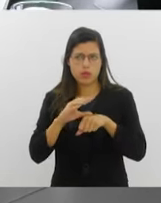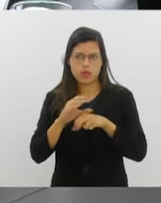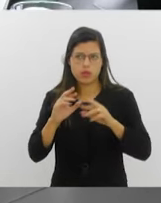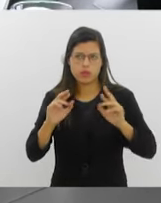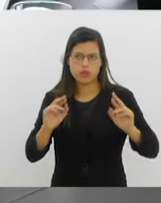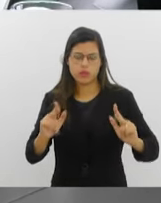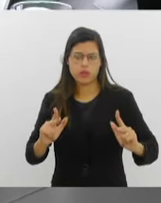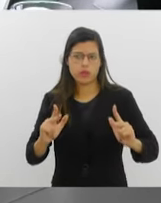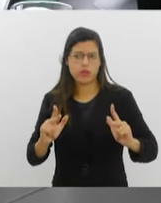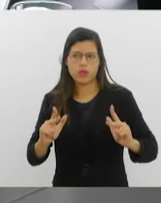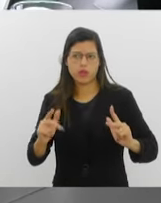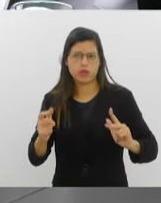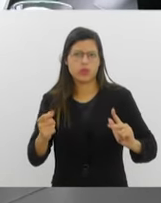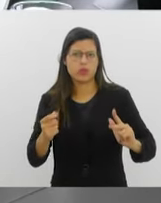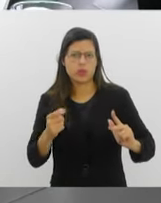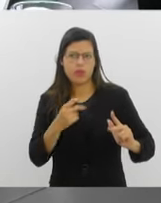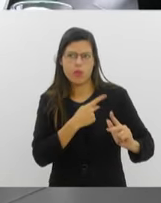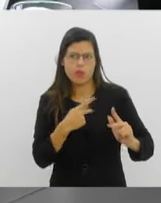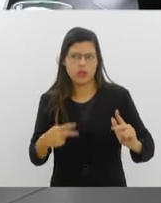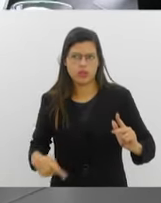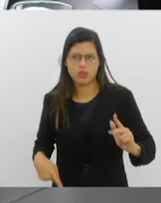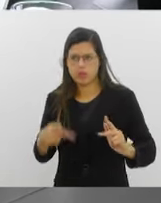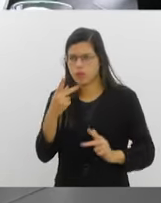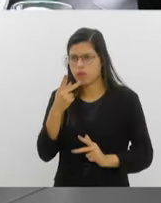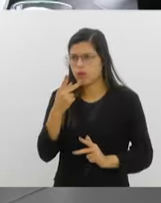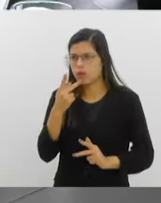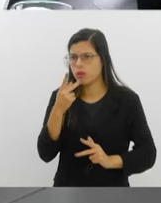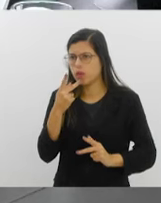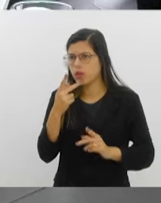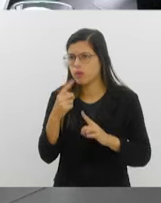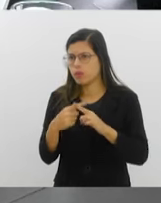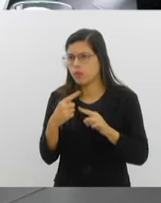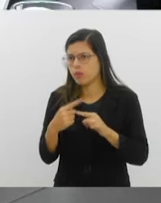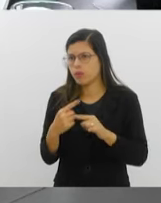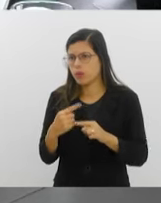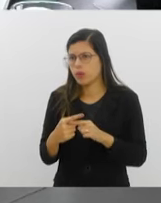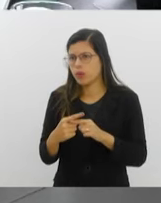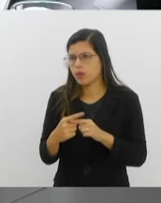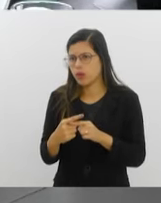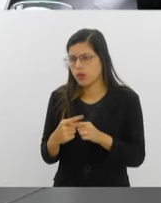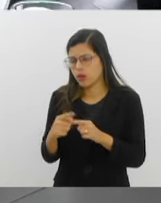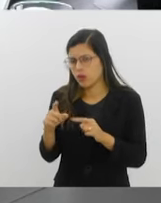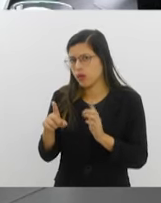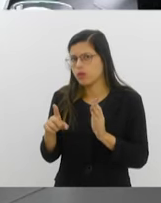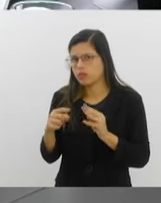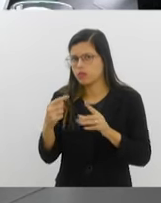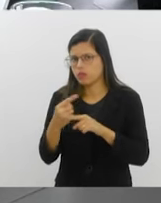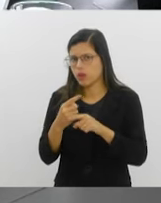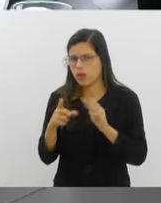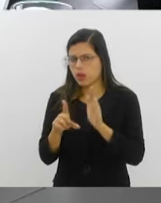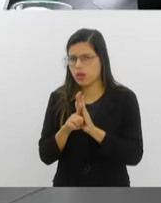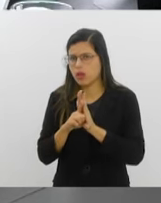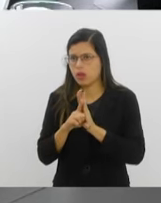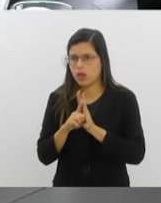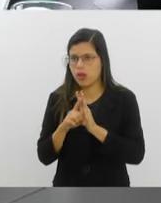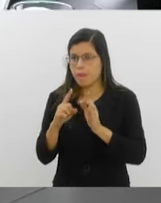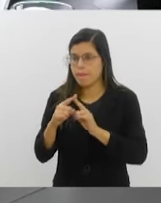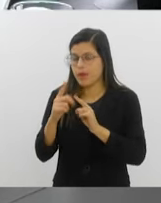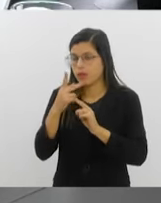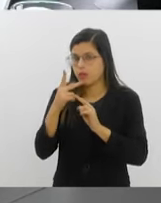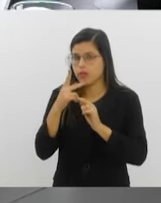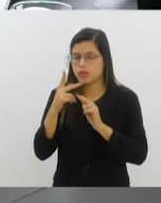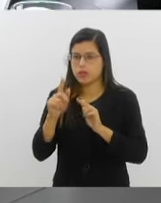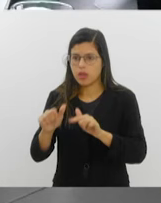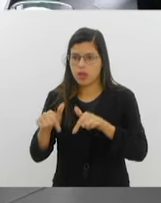que o presidente está falando, porque o desrespeito é uma lei, mas aí eu estou indo no viés da iniciativa do